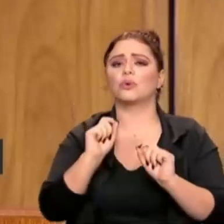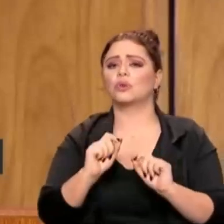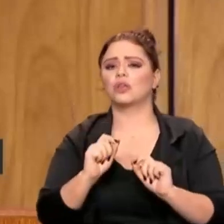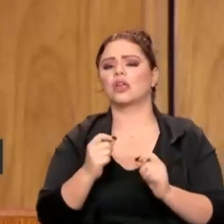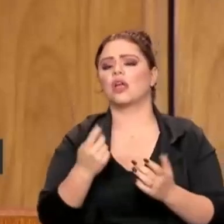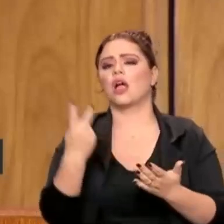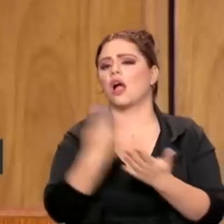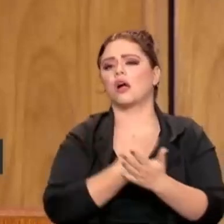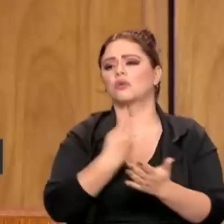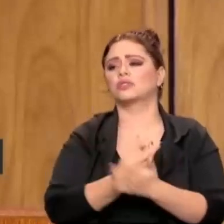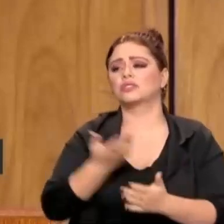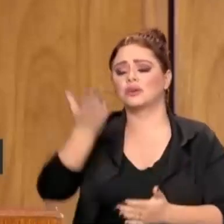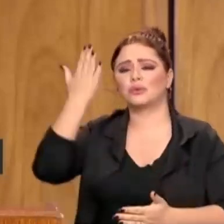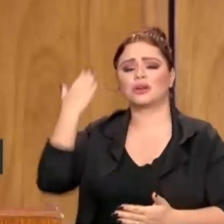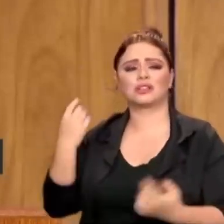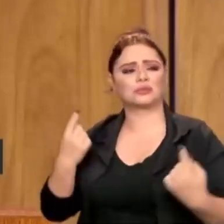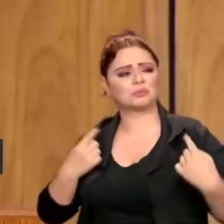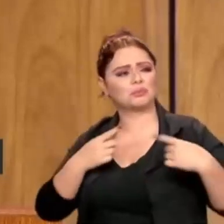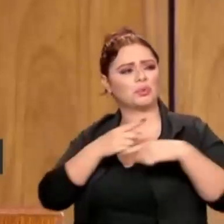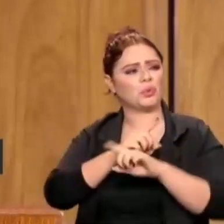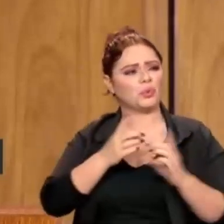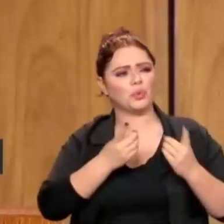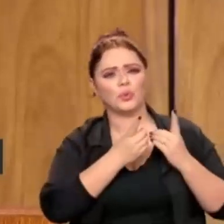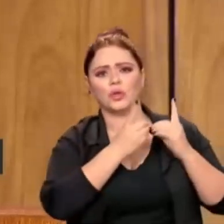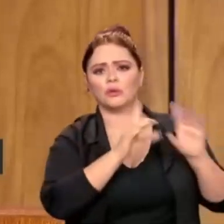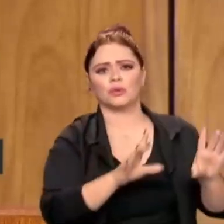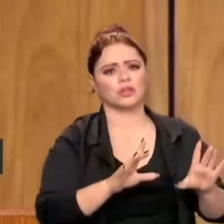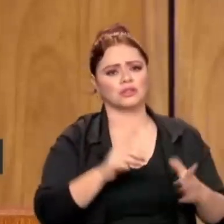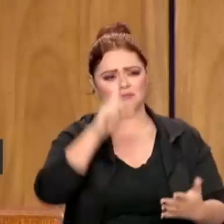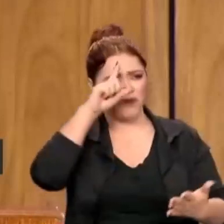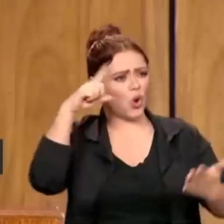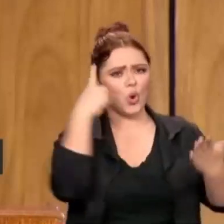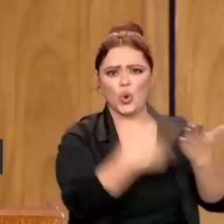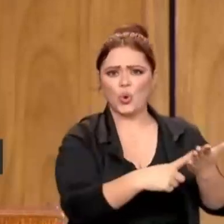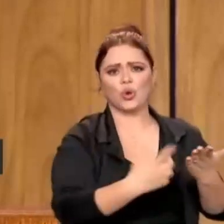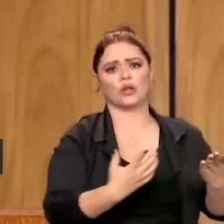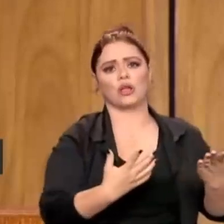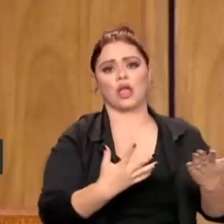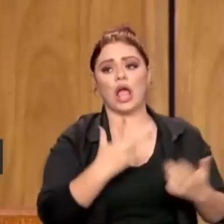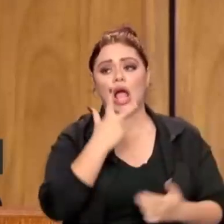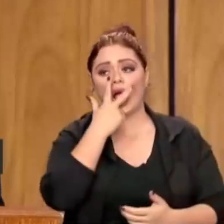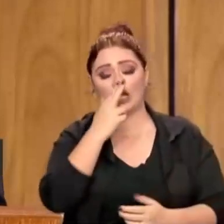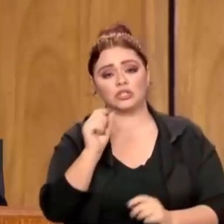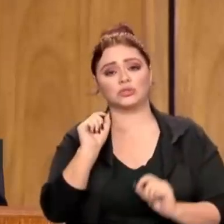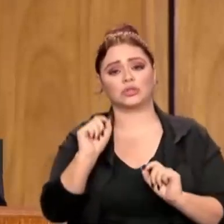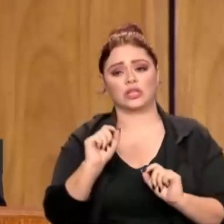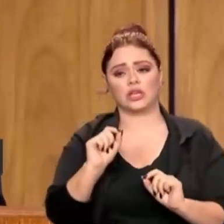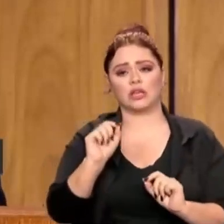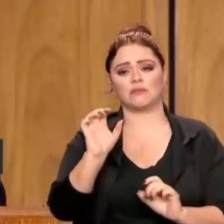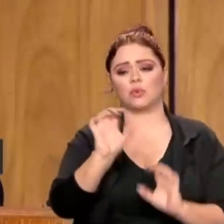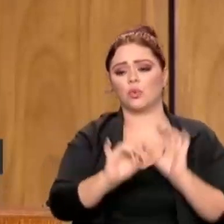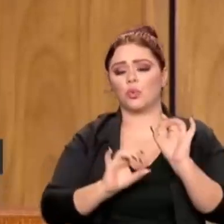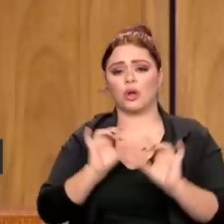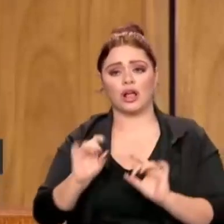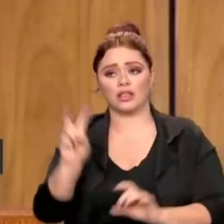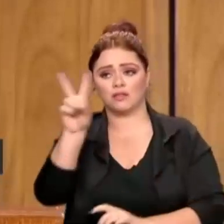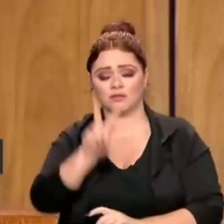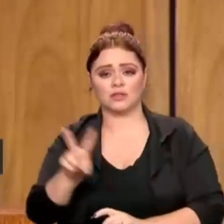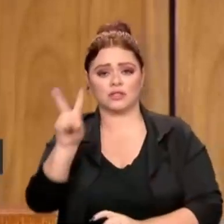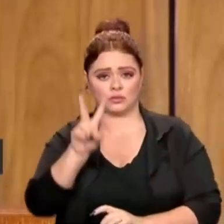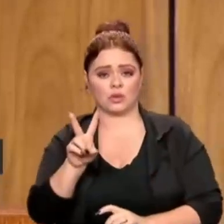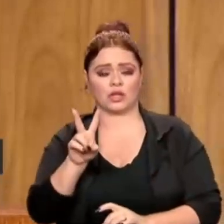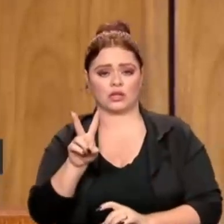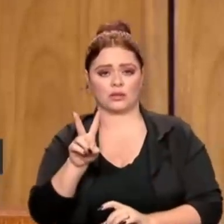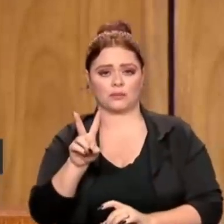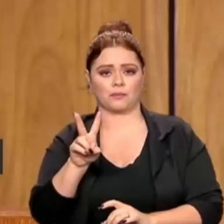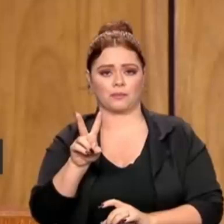da antidemocracia, do autoritarismo, sabe? Então, eu acho que cabe à Venezuela mostrar